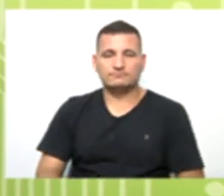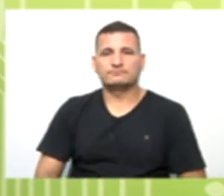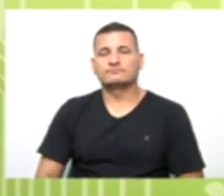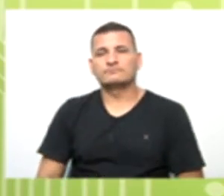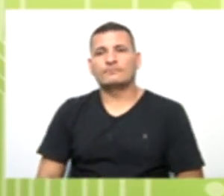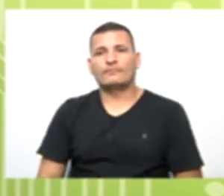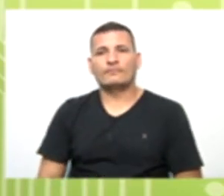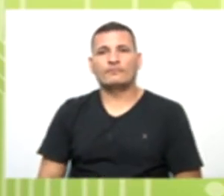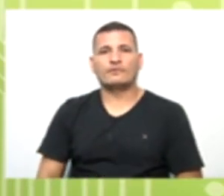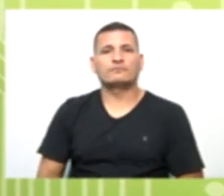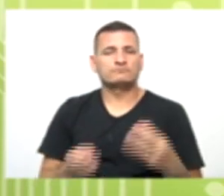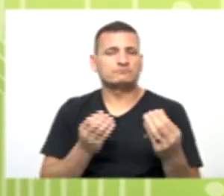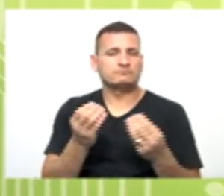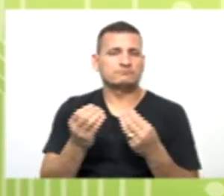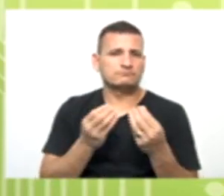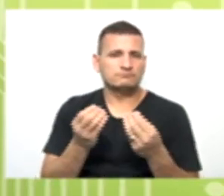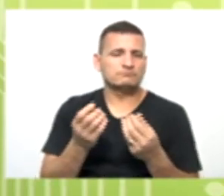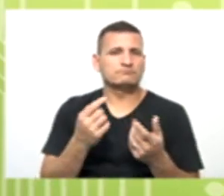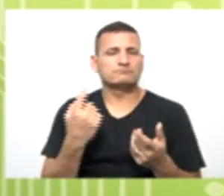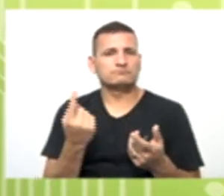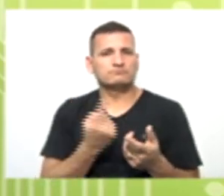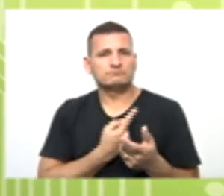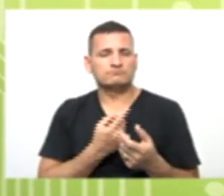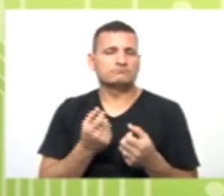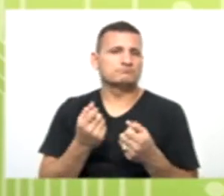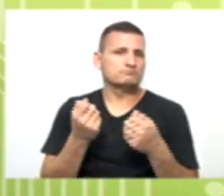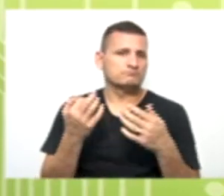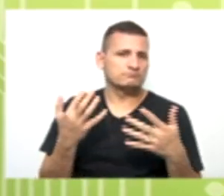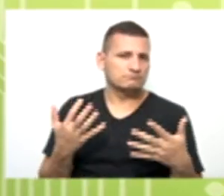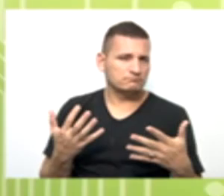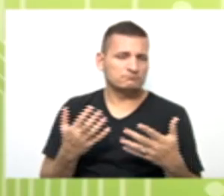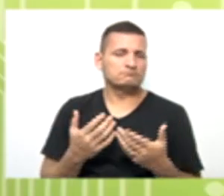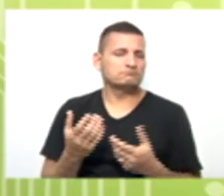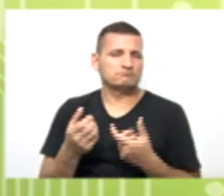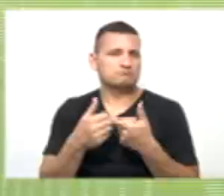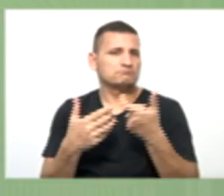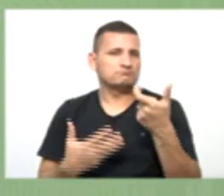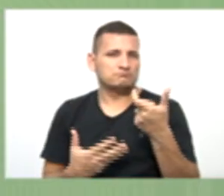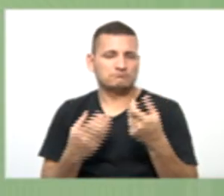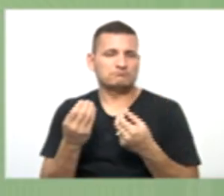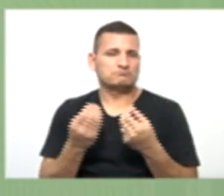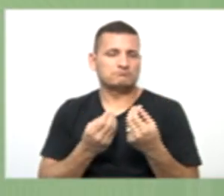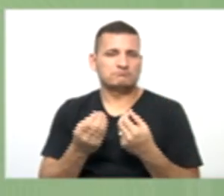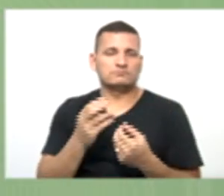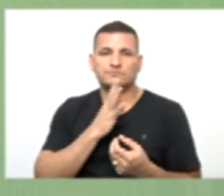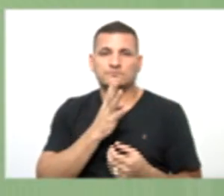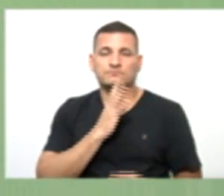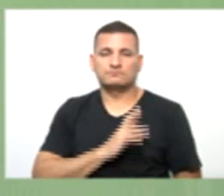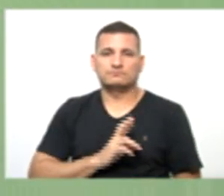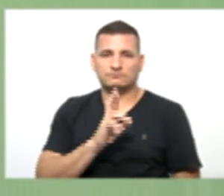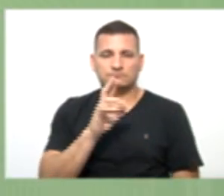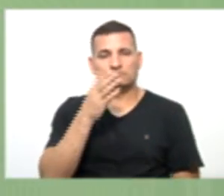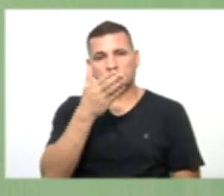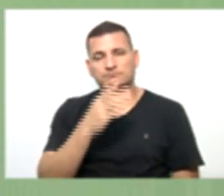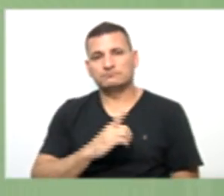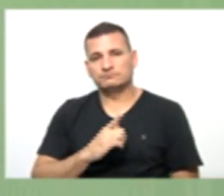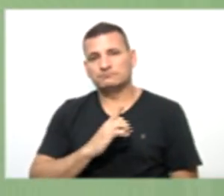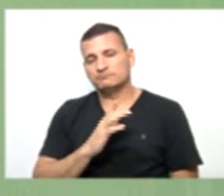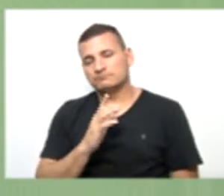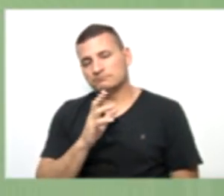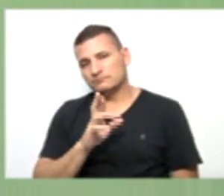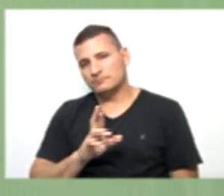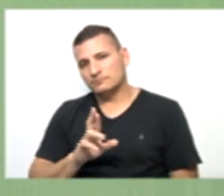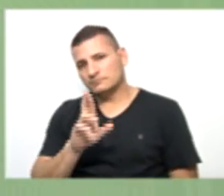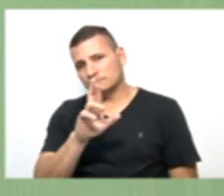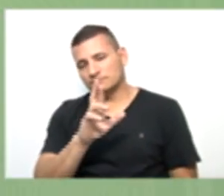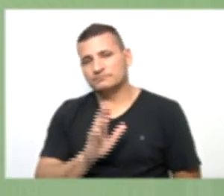nós podemos definir o tipo de conhecimento religioso? Aqui nós temos um exemplo. João